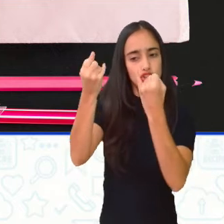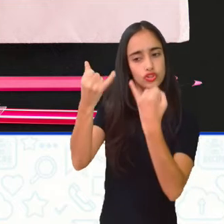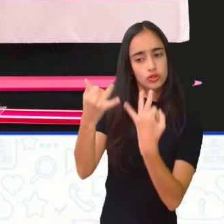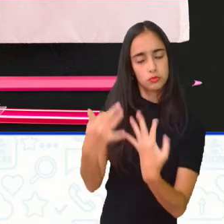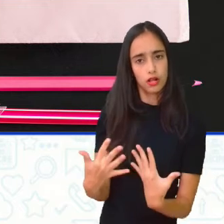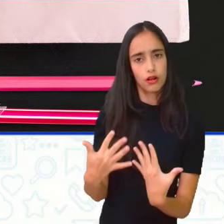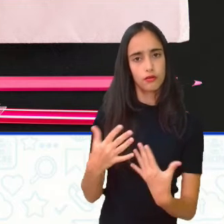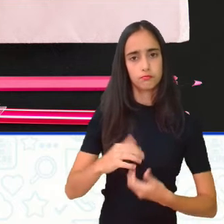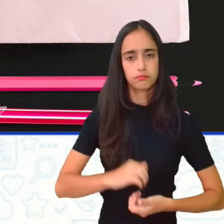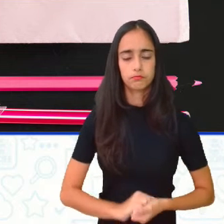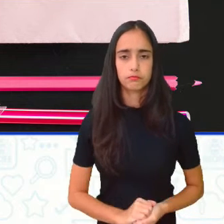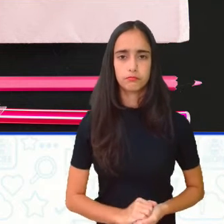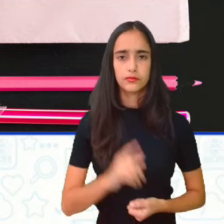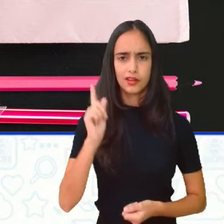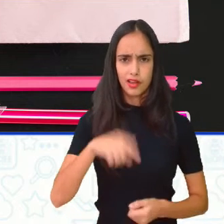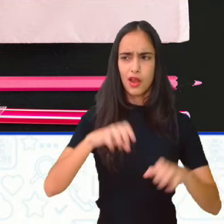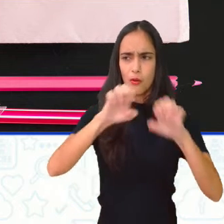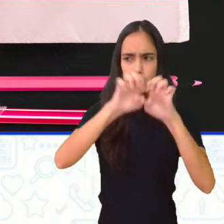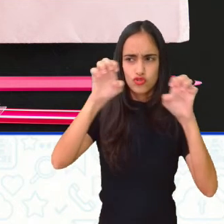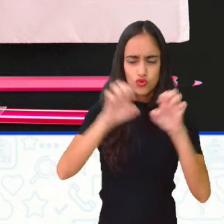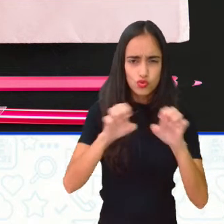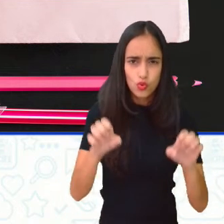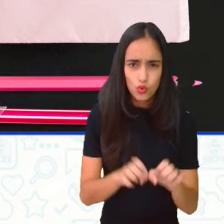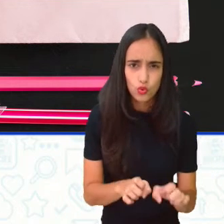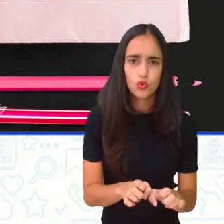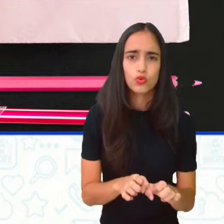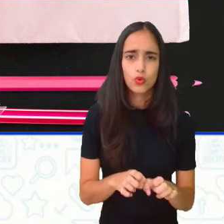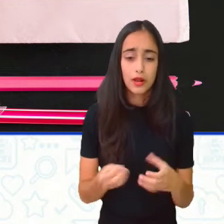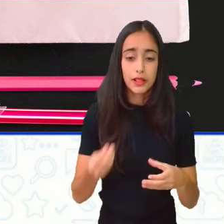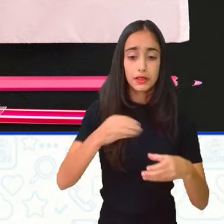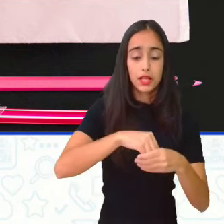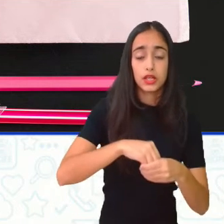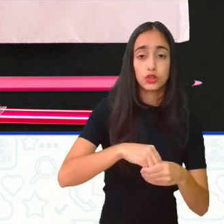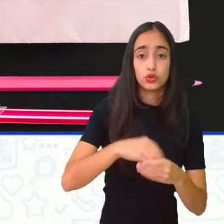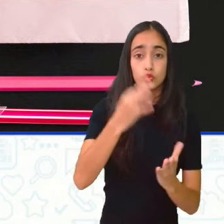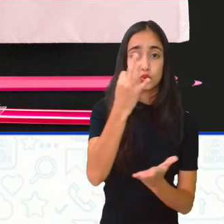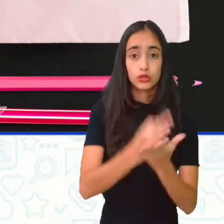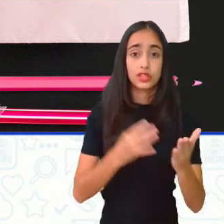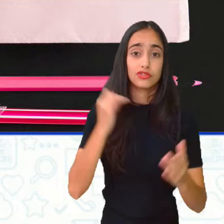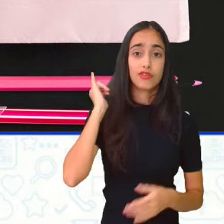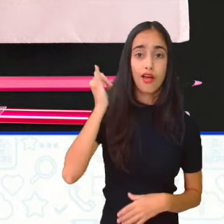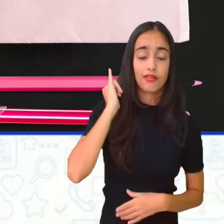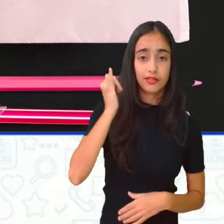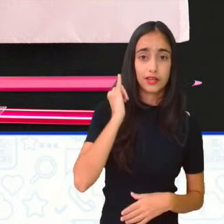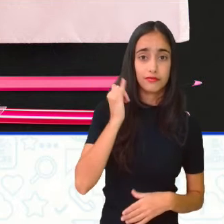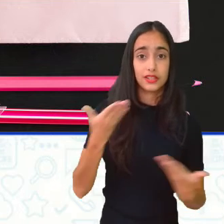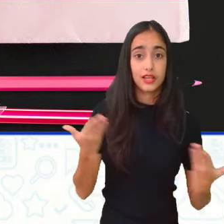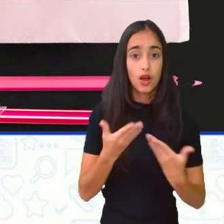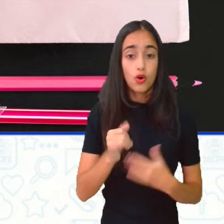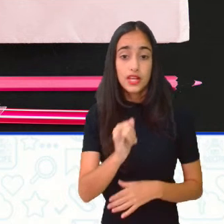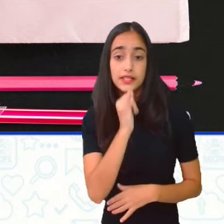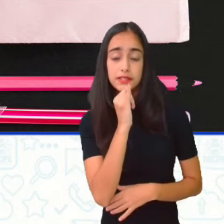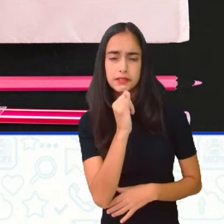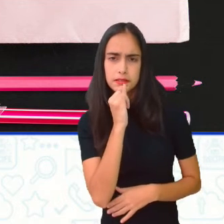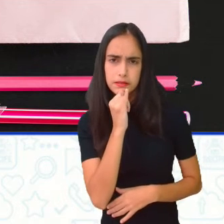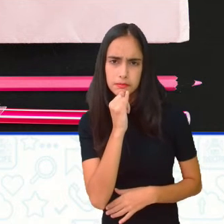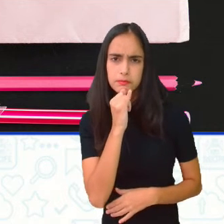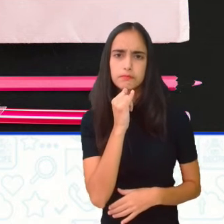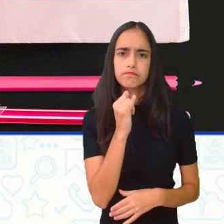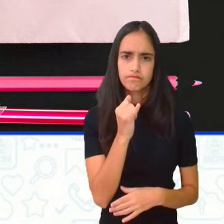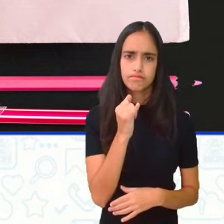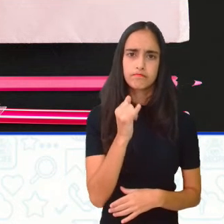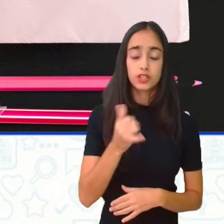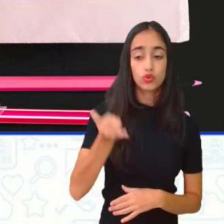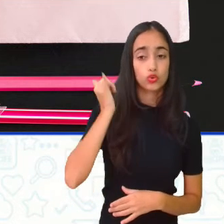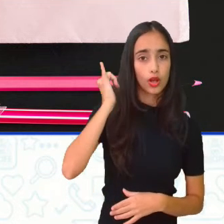a estrutura do texto narrativo. E exemplos desse tipo de texto narrativo, a gente